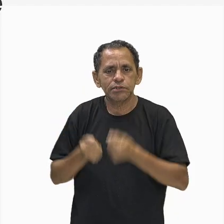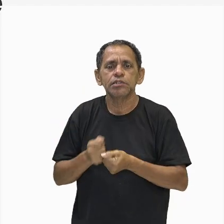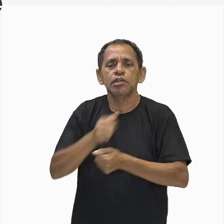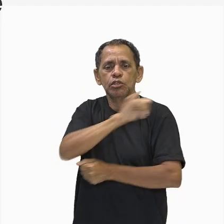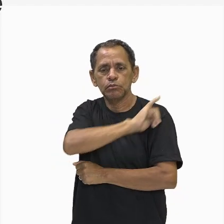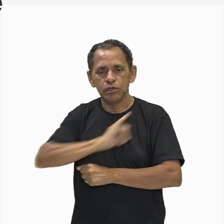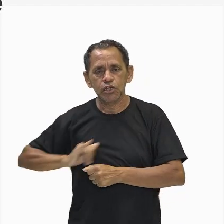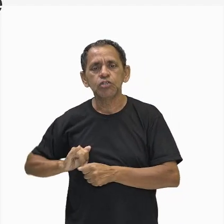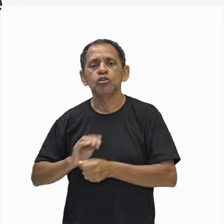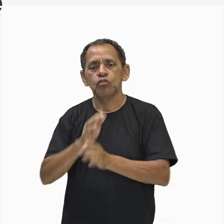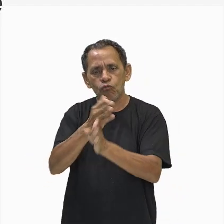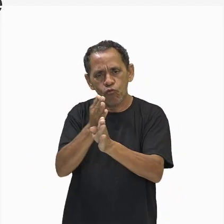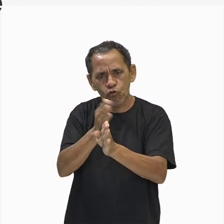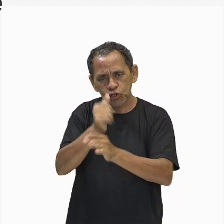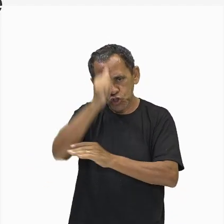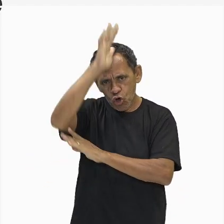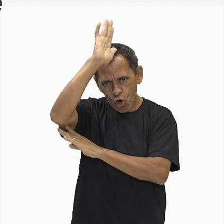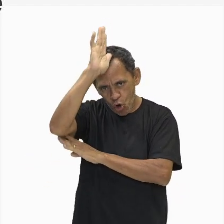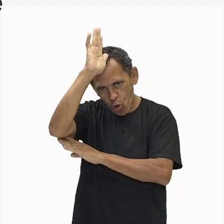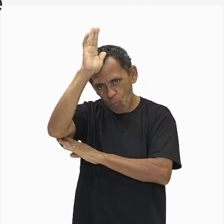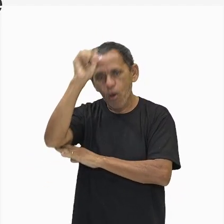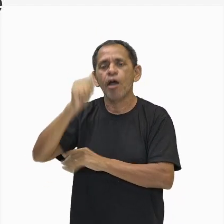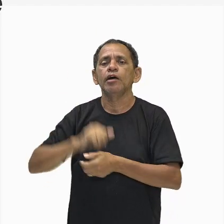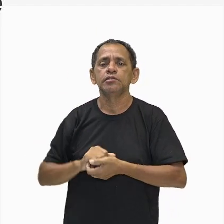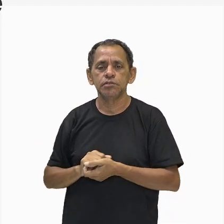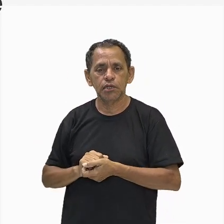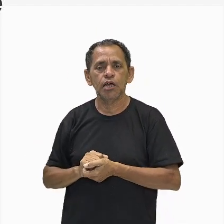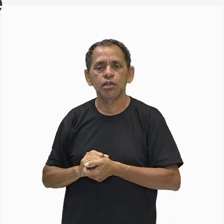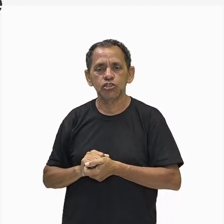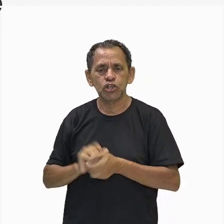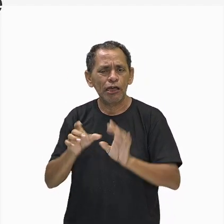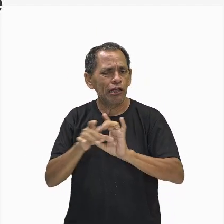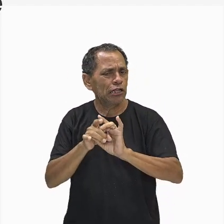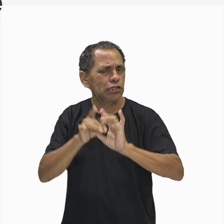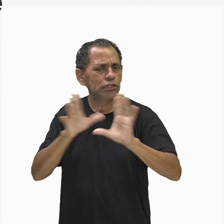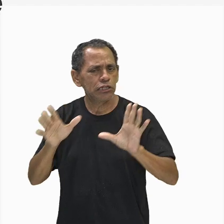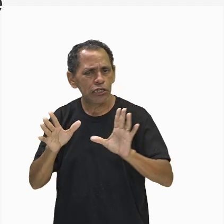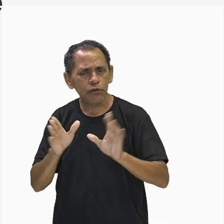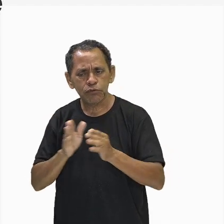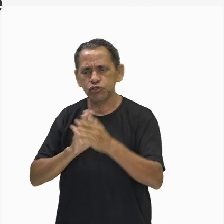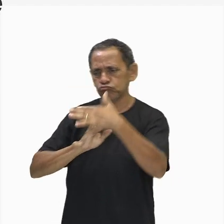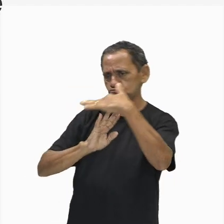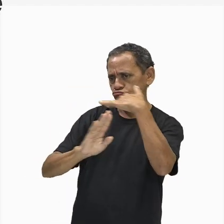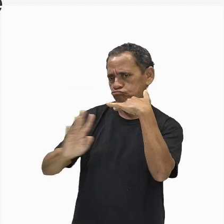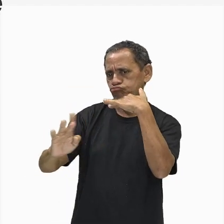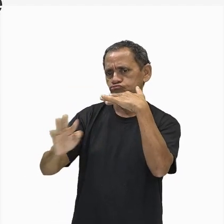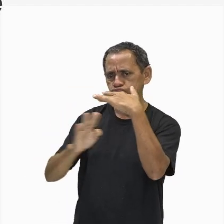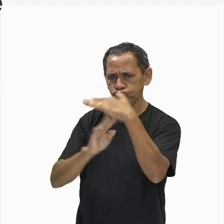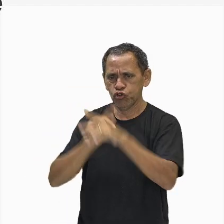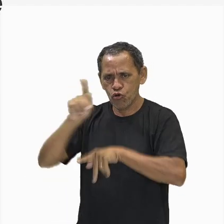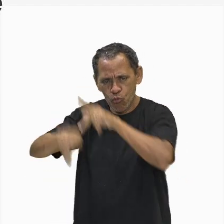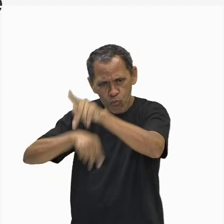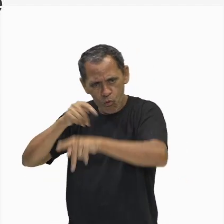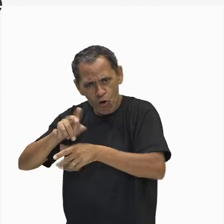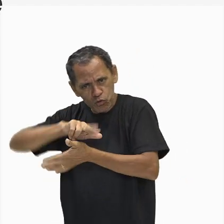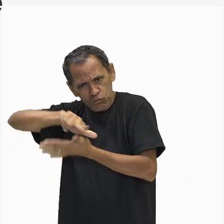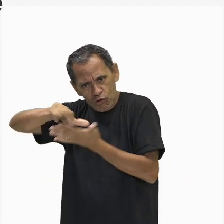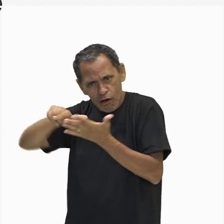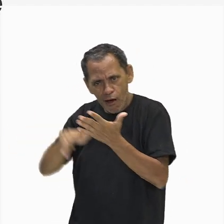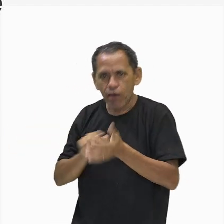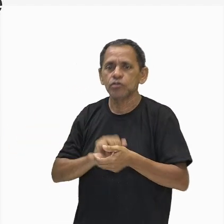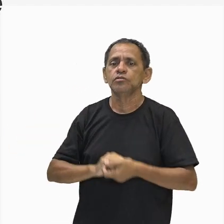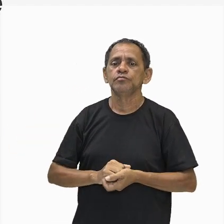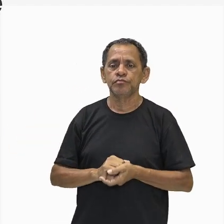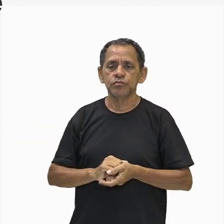famosas fronteiras romanas se tornaram uma verdadeira avenida por onde iam e vinham inúmeros povos germânicos. Os